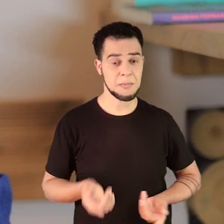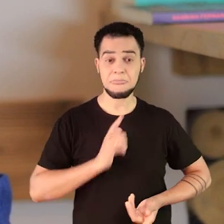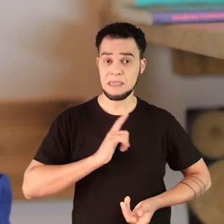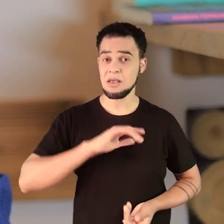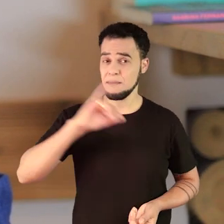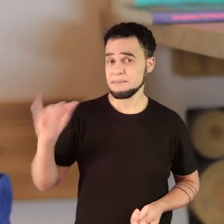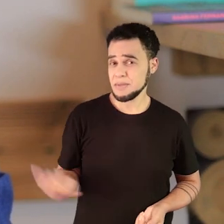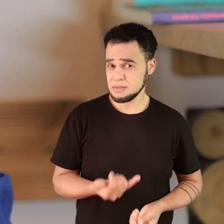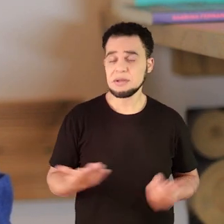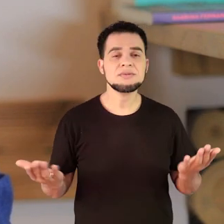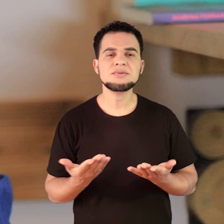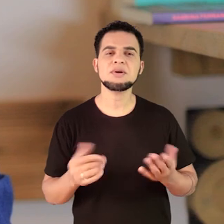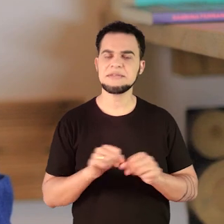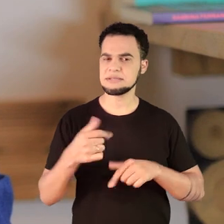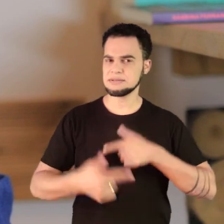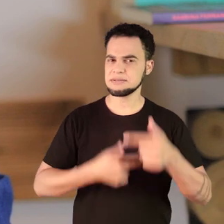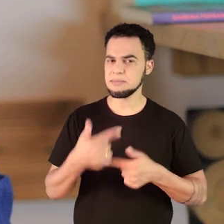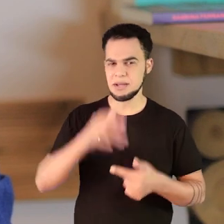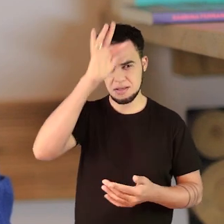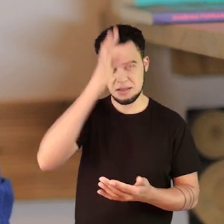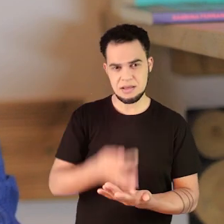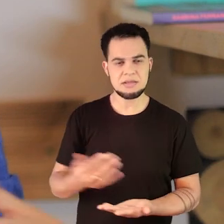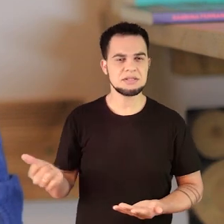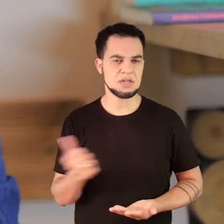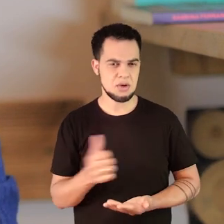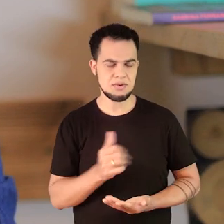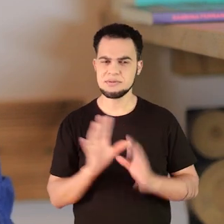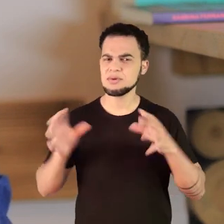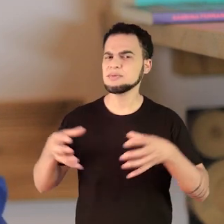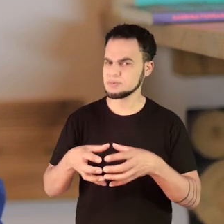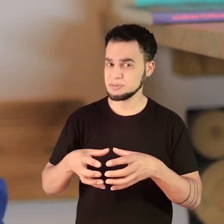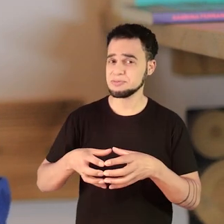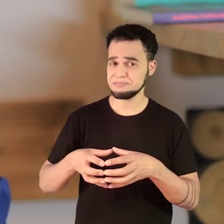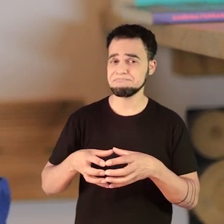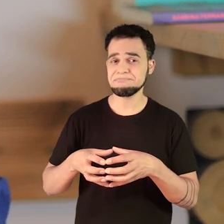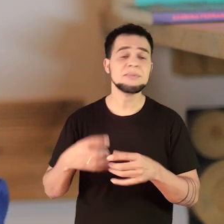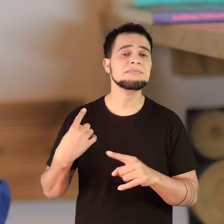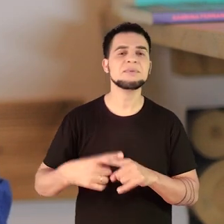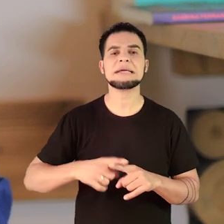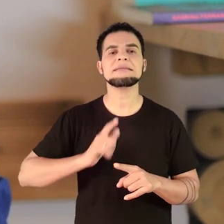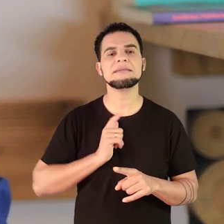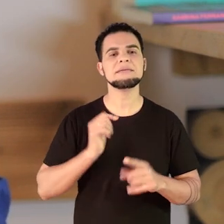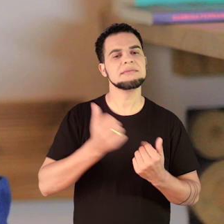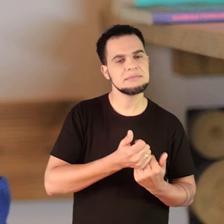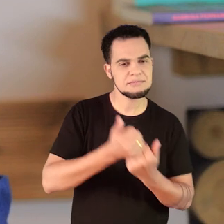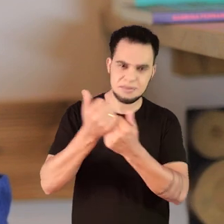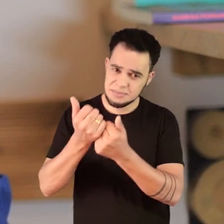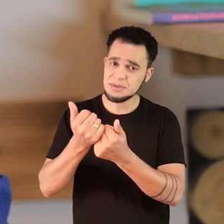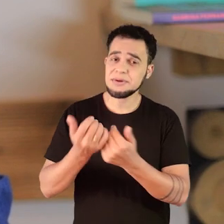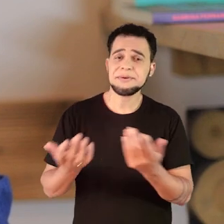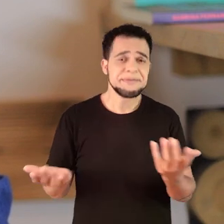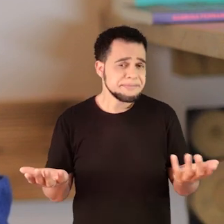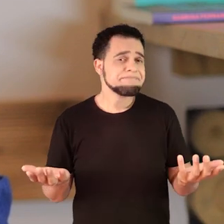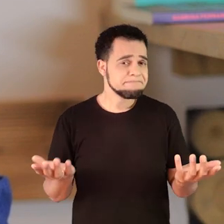tenha a oportunidade de fazer esse trabalho no Tese 11 hoje com uma equipe, justamente porque temos o apoio